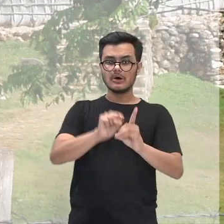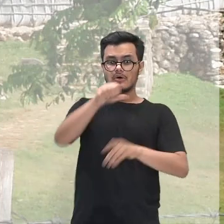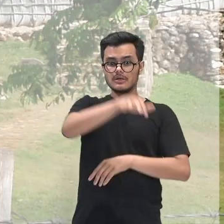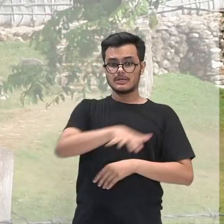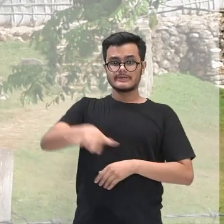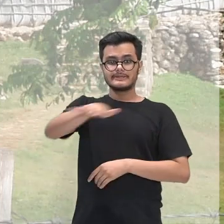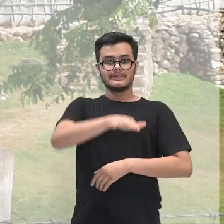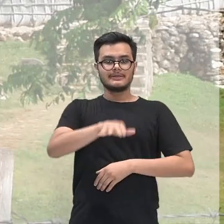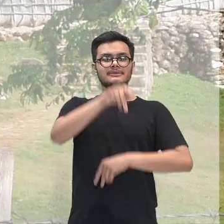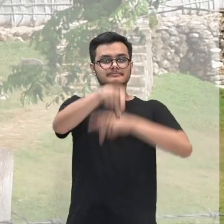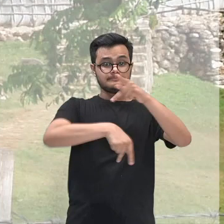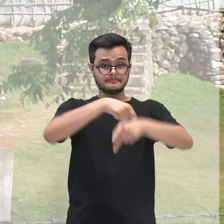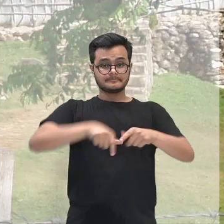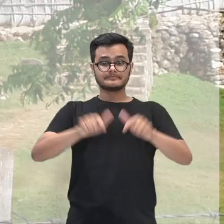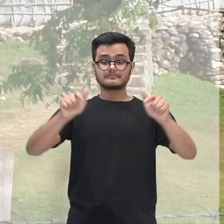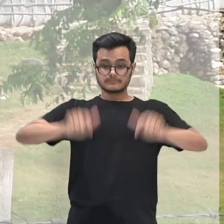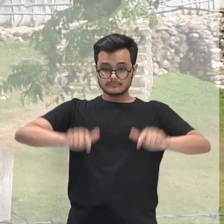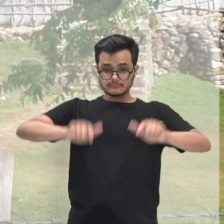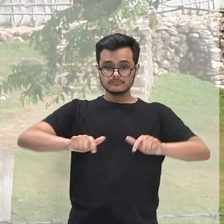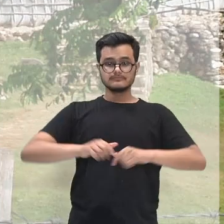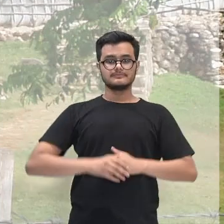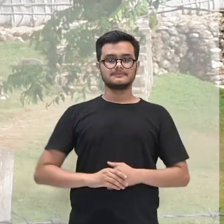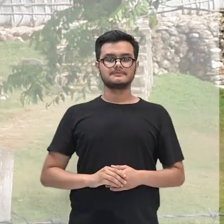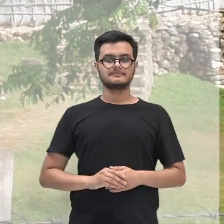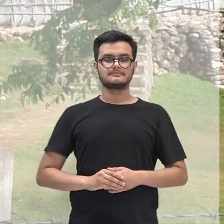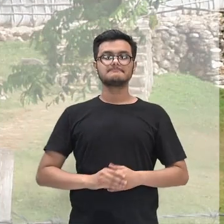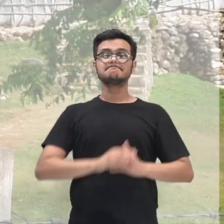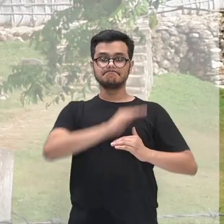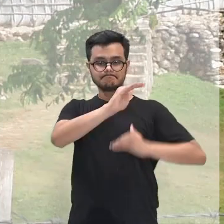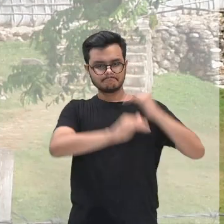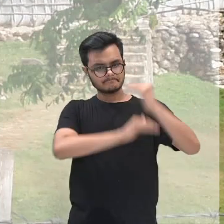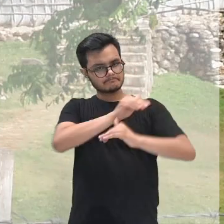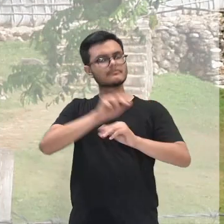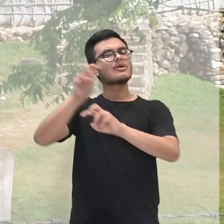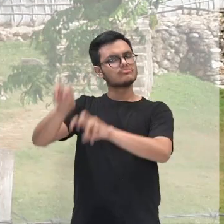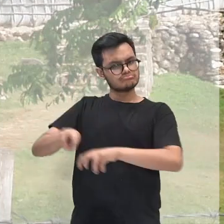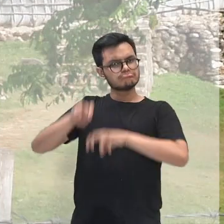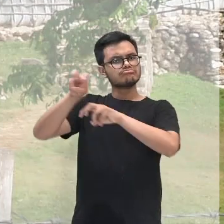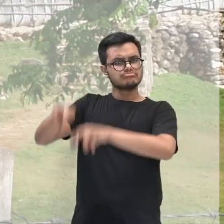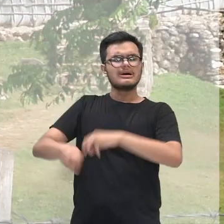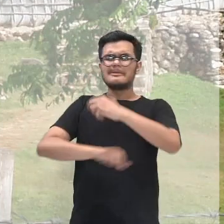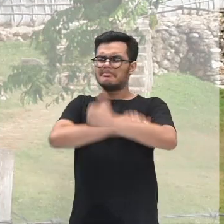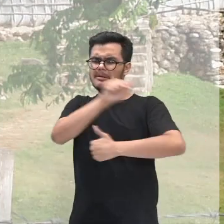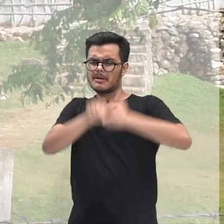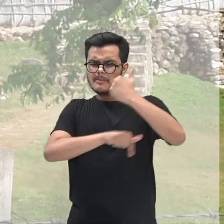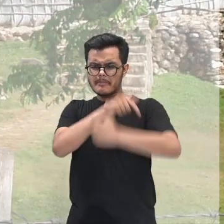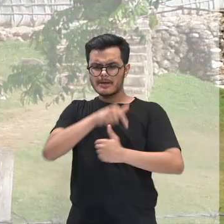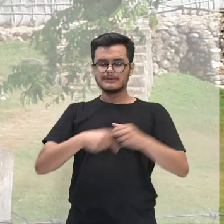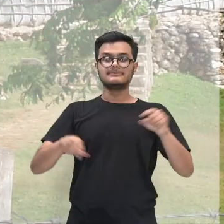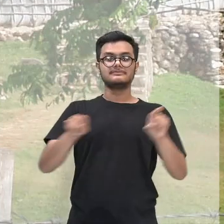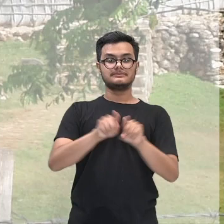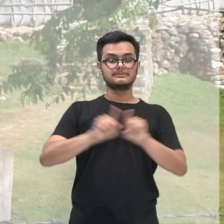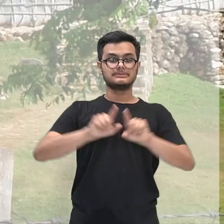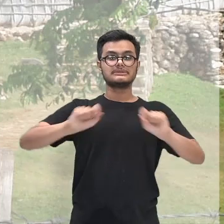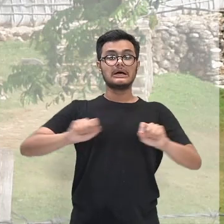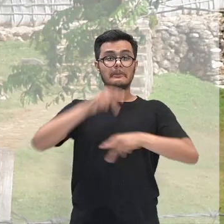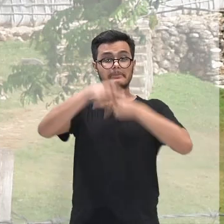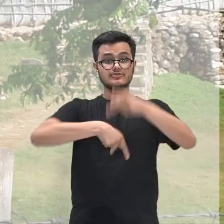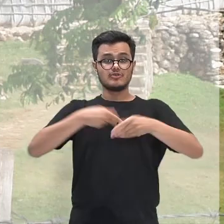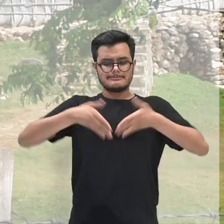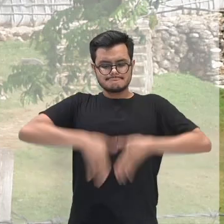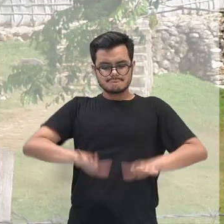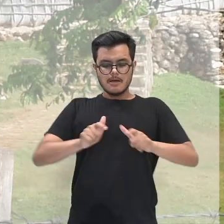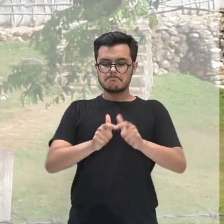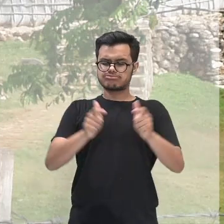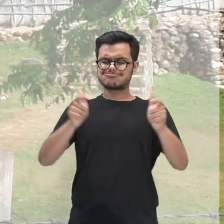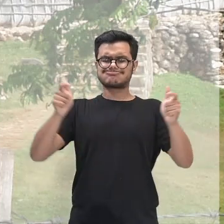sociedades complexas na região, destacam-se o desenvolvimento da agricultura intensiva, o aumento da densidade populacional e